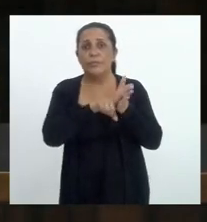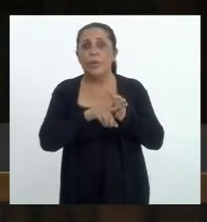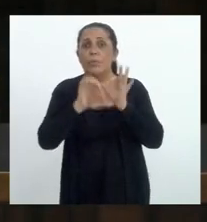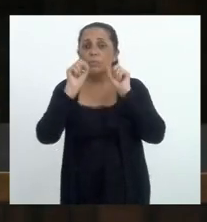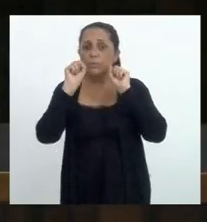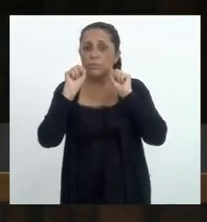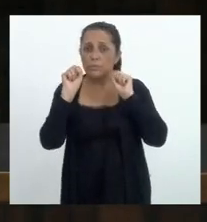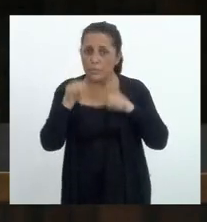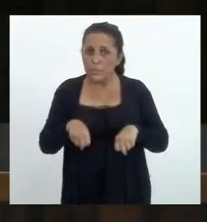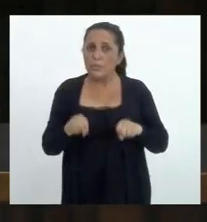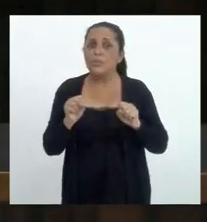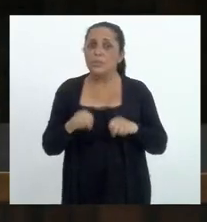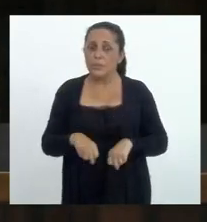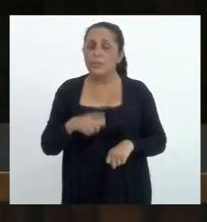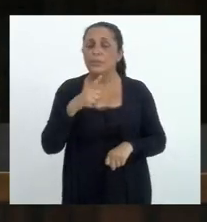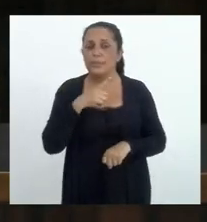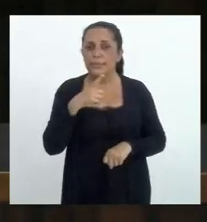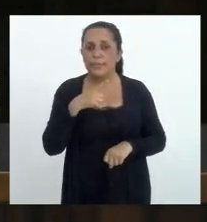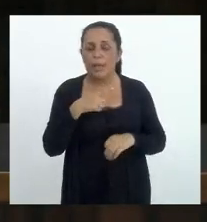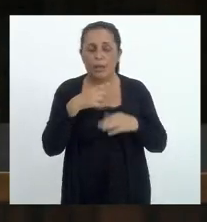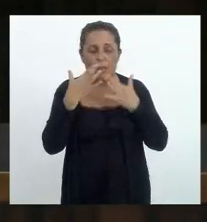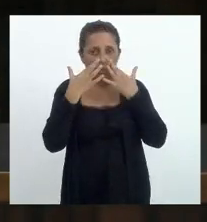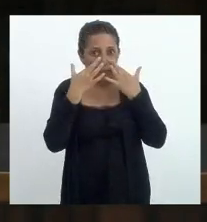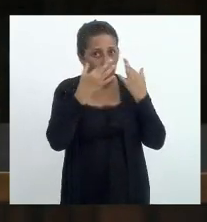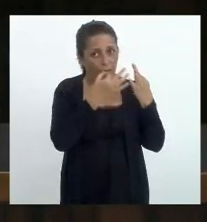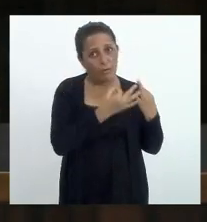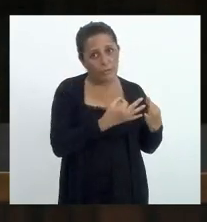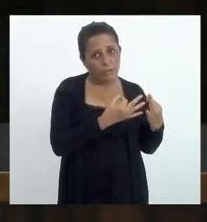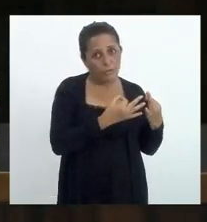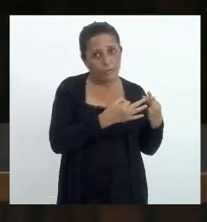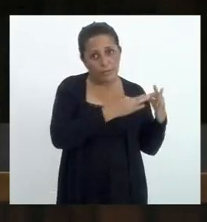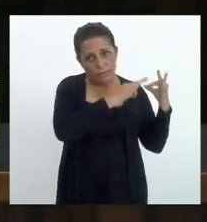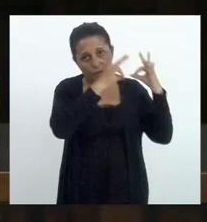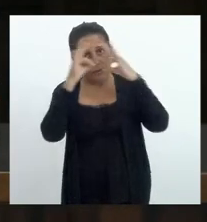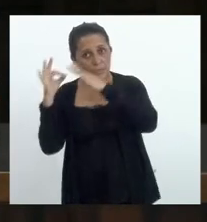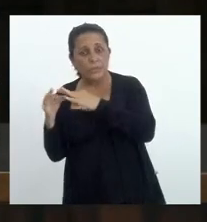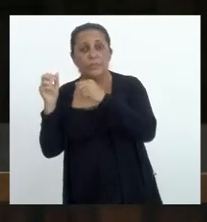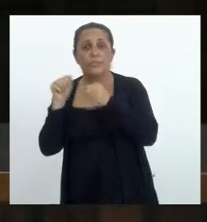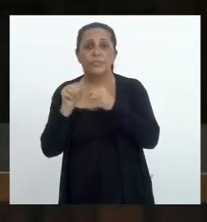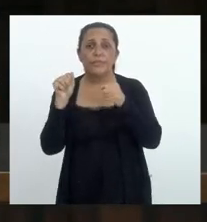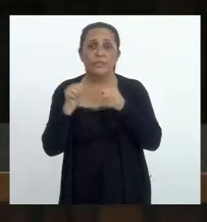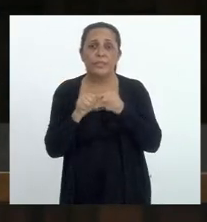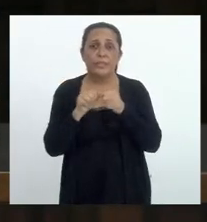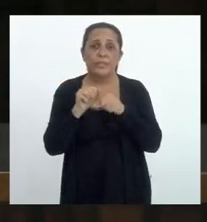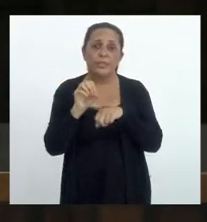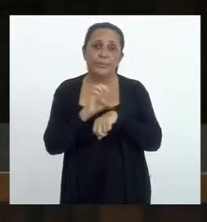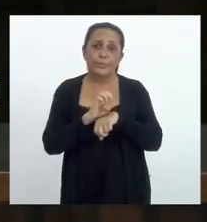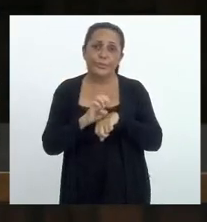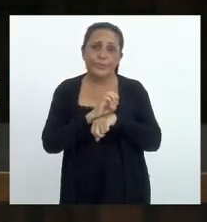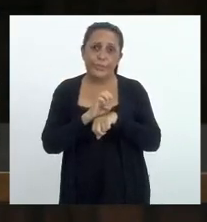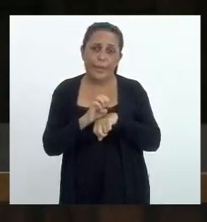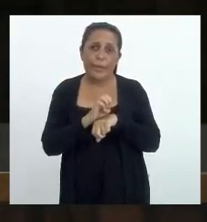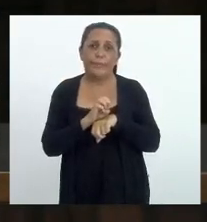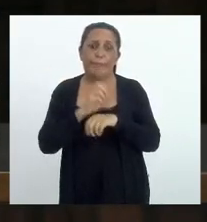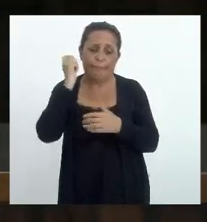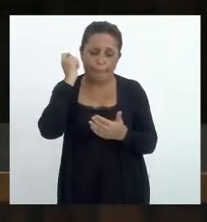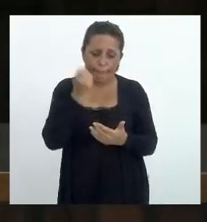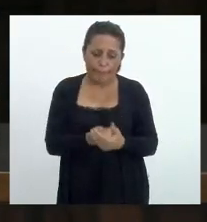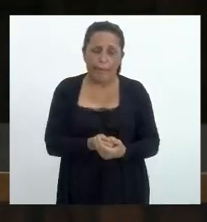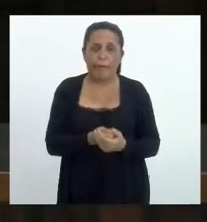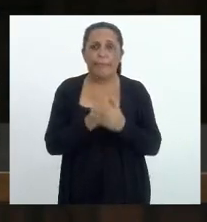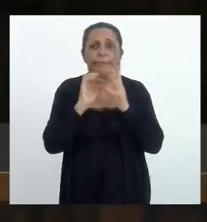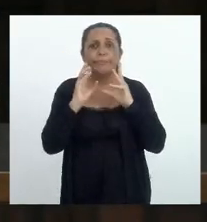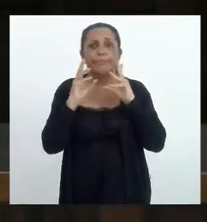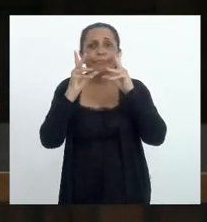evidentemente, só tem a ótica de fazer com que o Estado seja escalpelado e pague o serviço